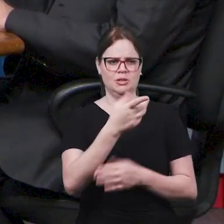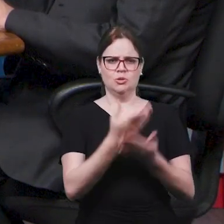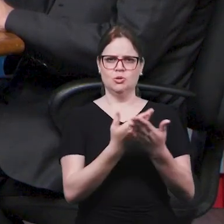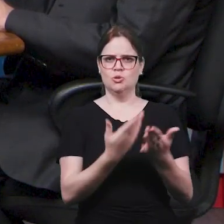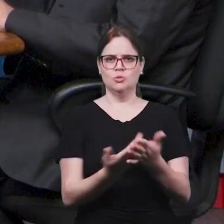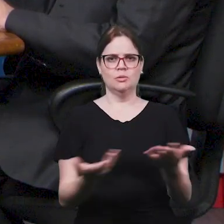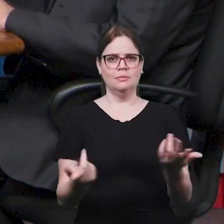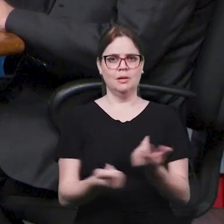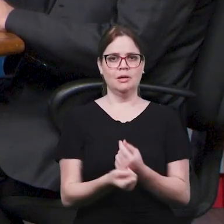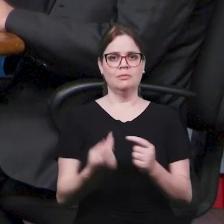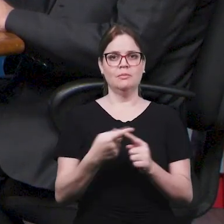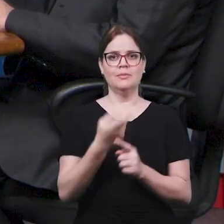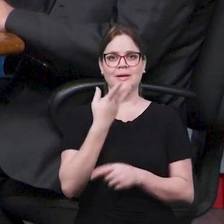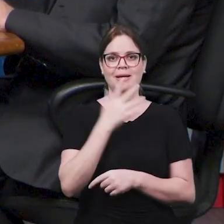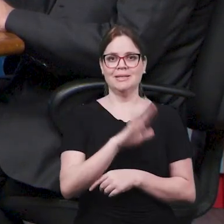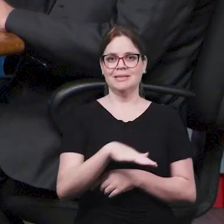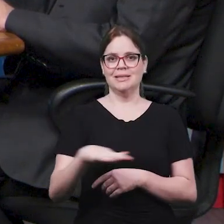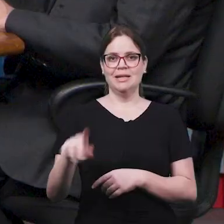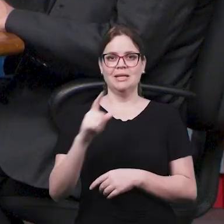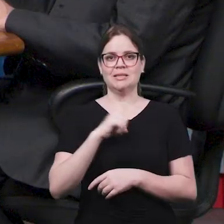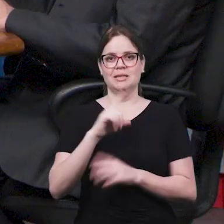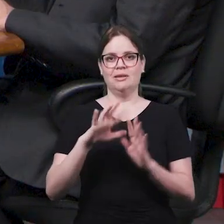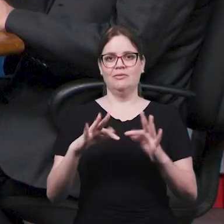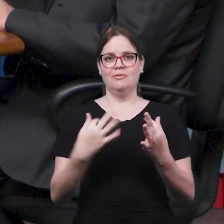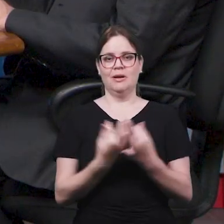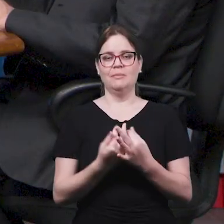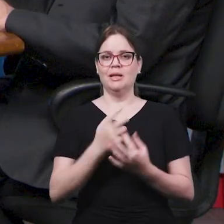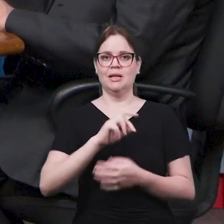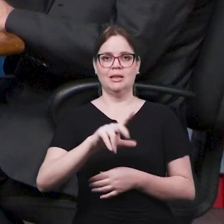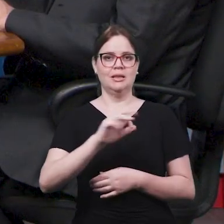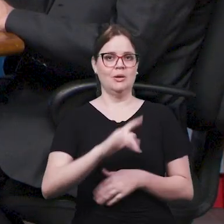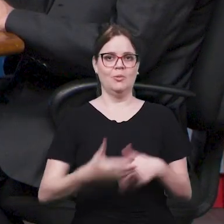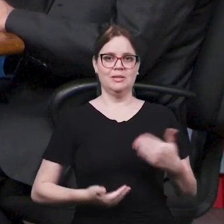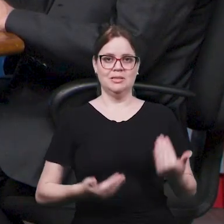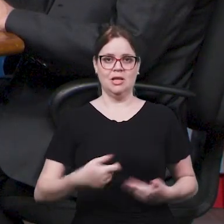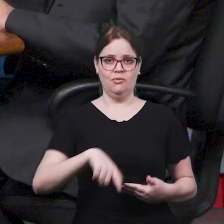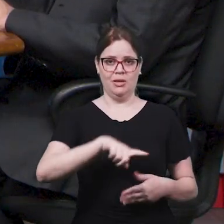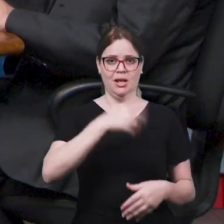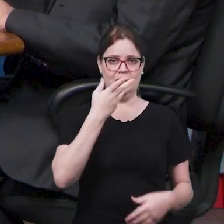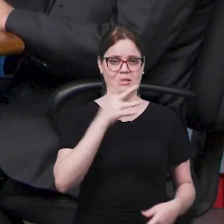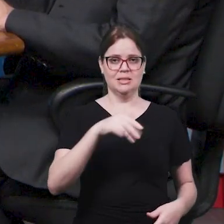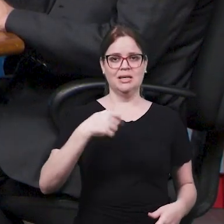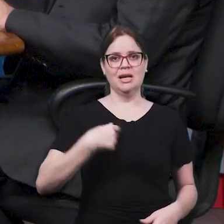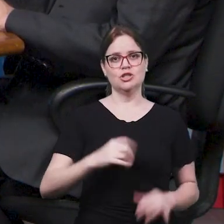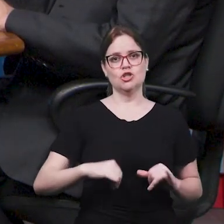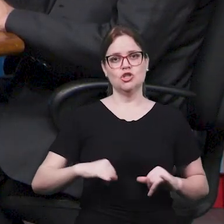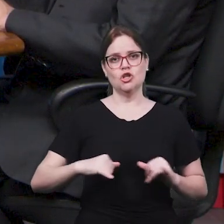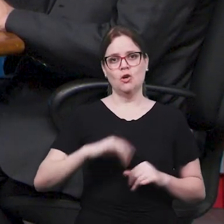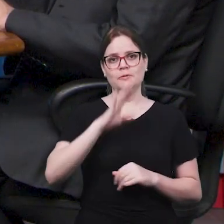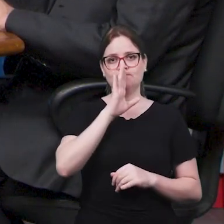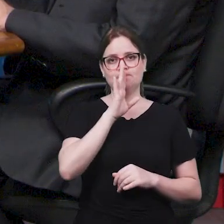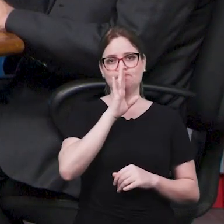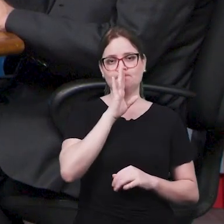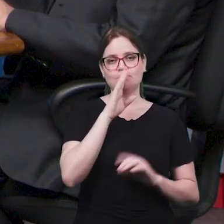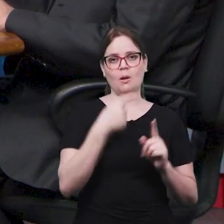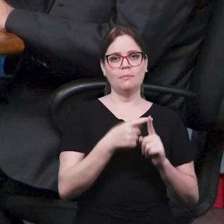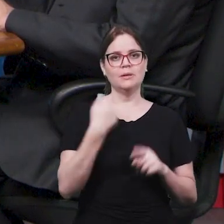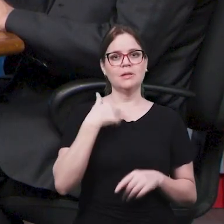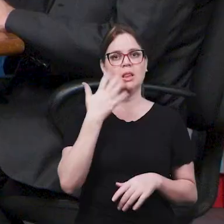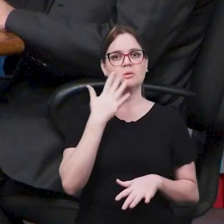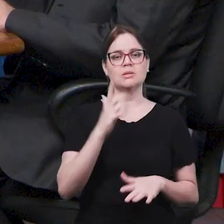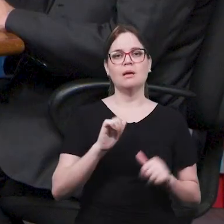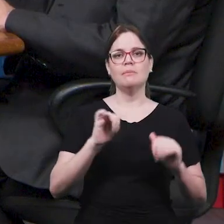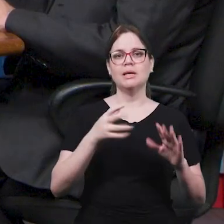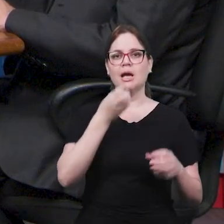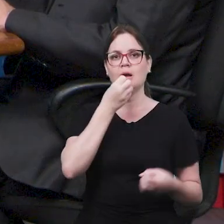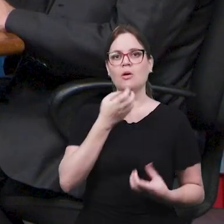as crianças de lares divididos às vezes sofrem caladas, pois não sabem em quem pode